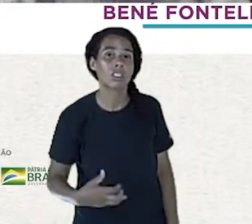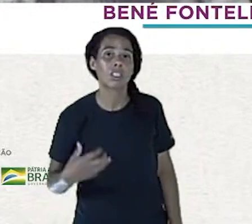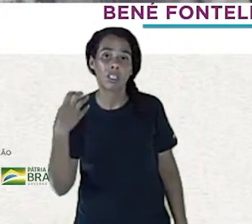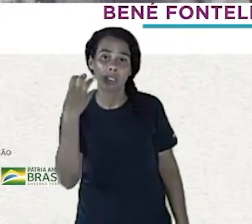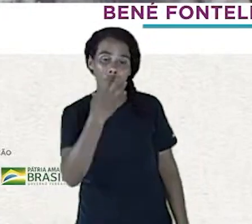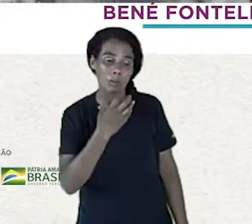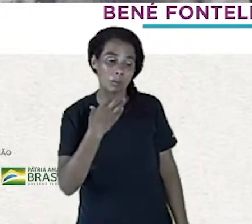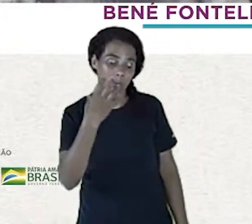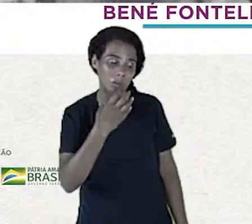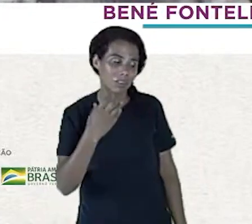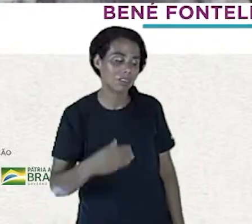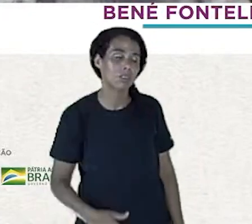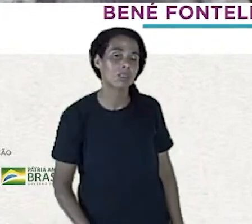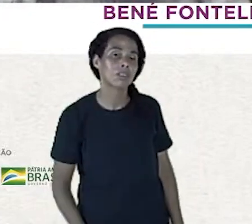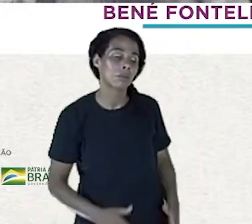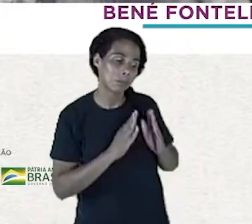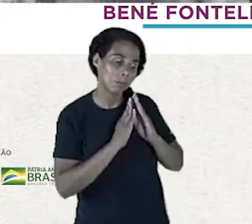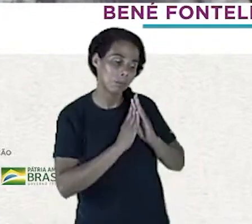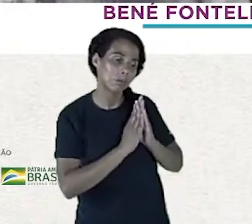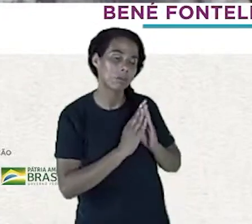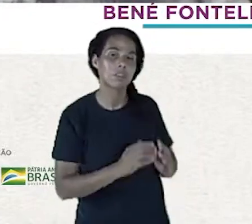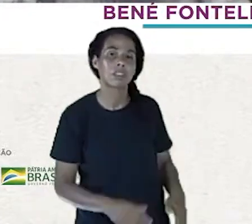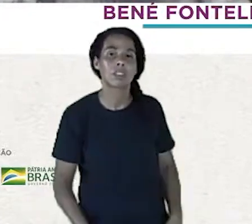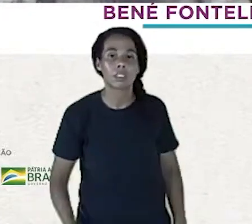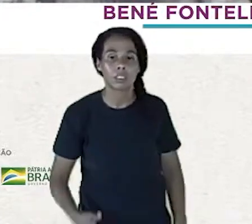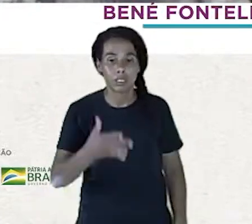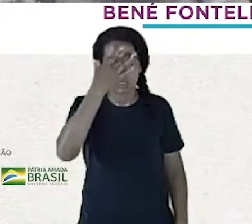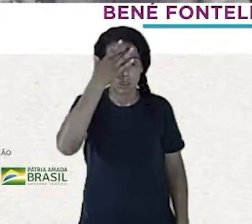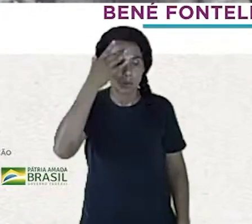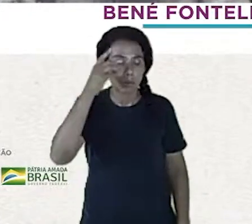para a gente, para as pessoas que estão ouvindo.